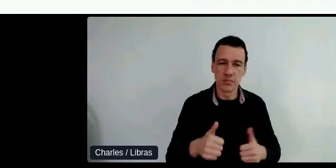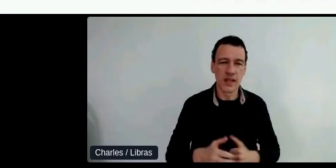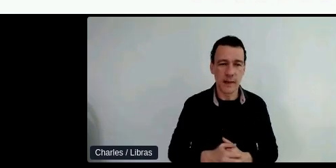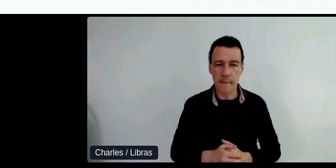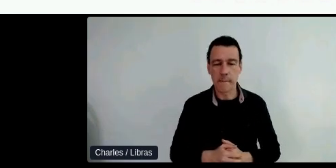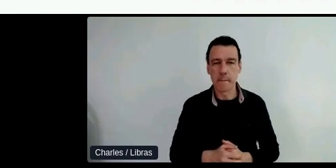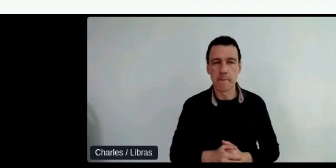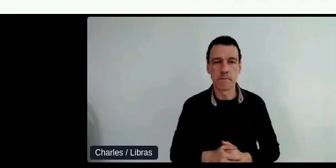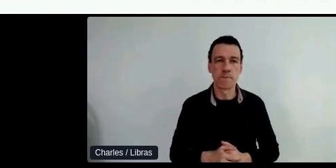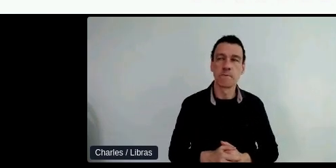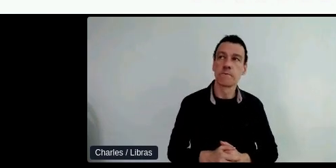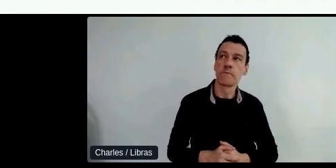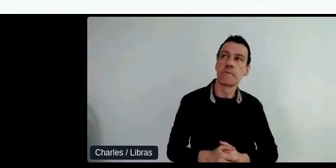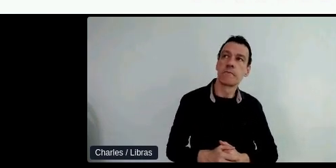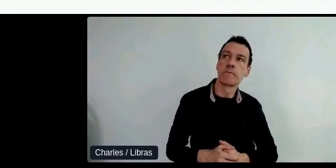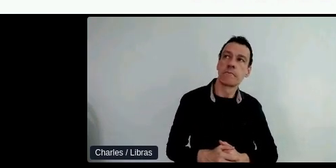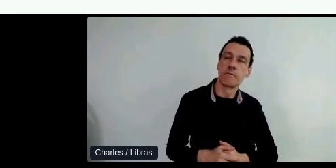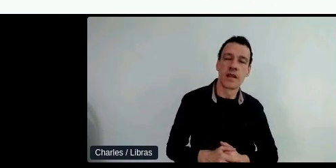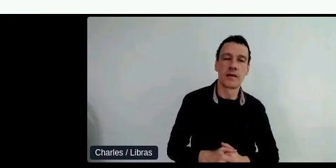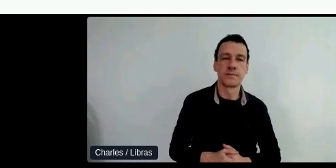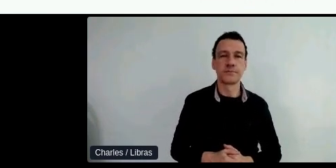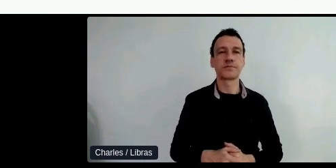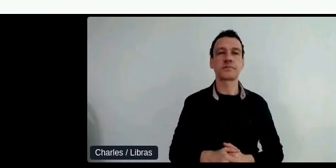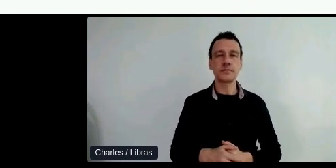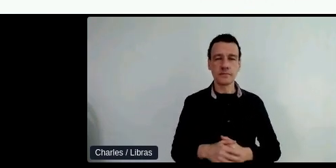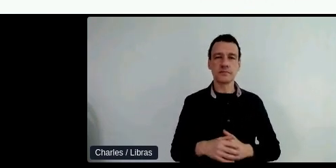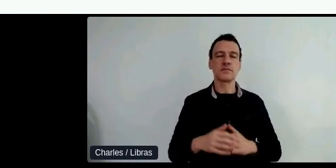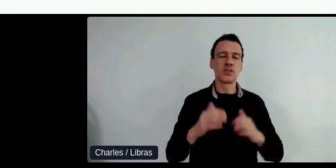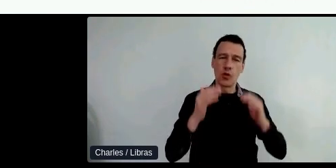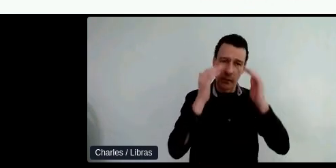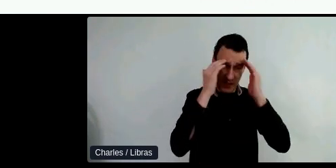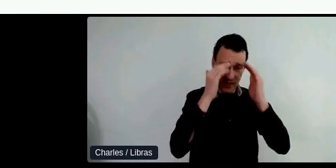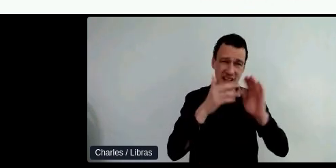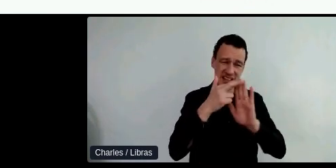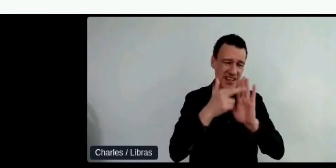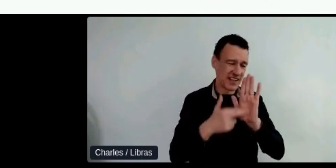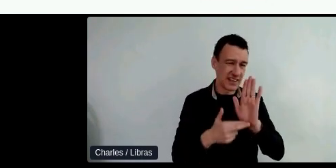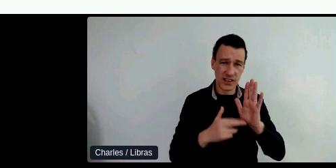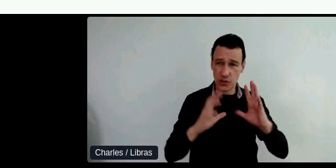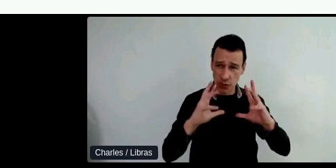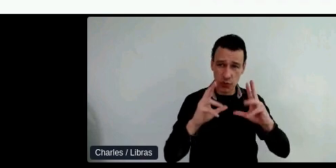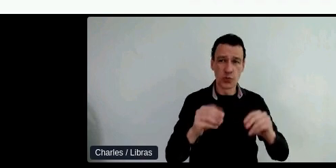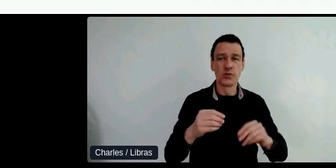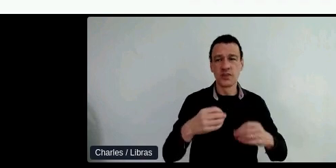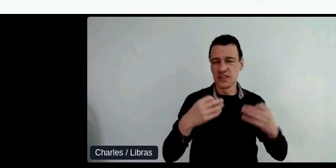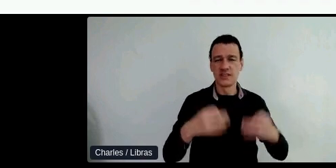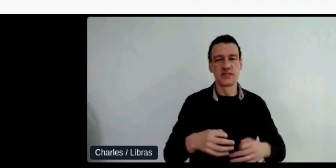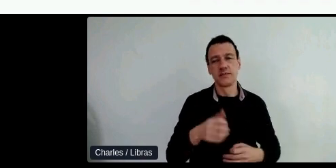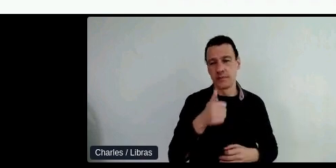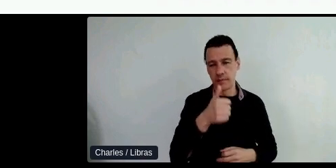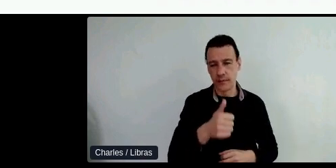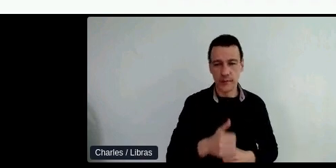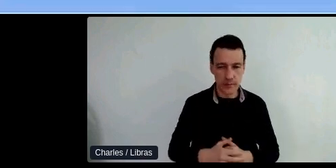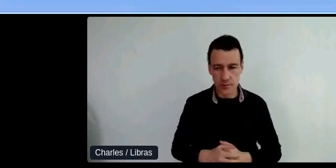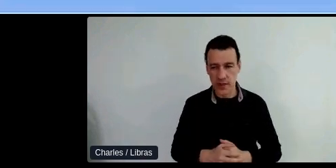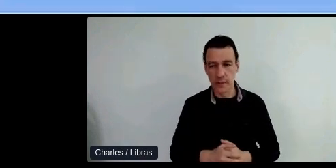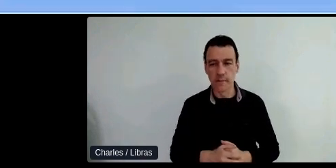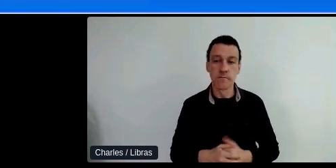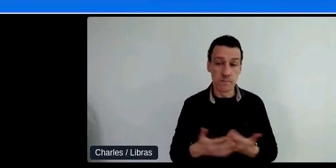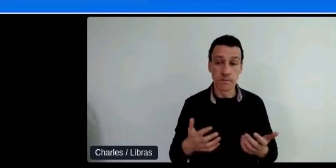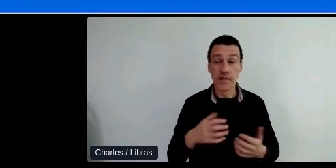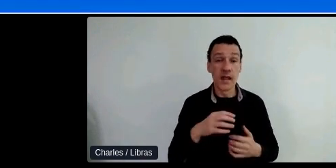dentro das normas e muito melhor, né? Vai estar de forma bem muito mais agradável,